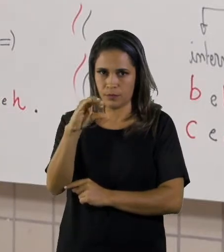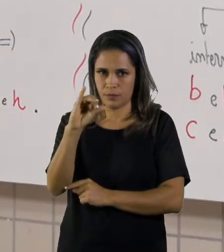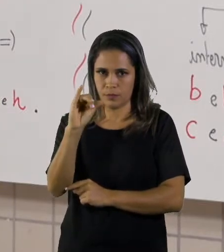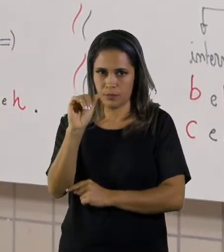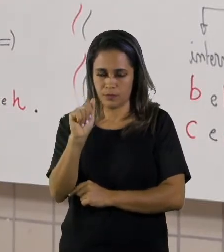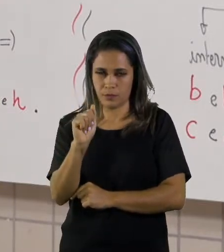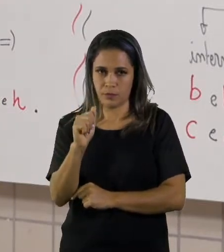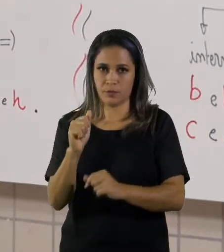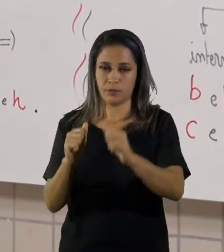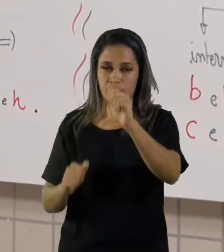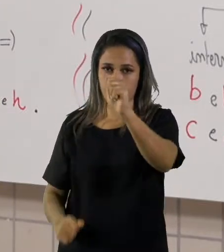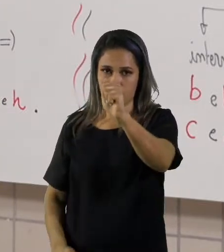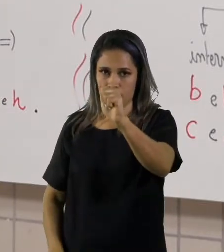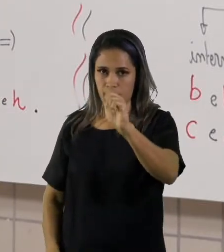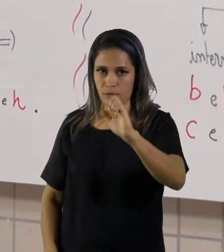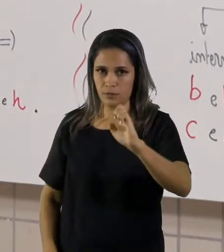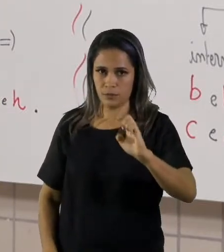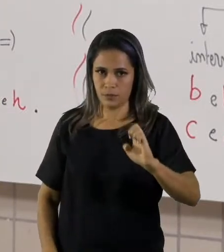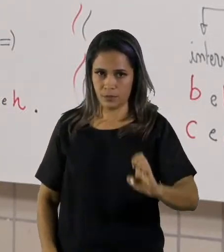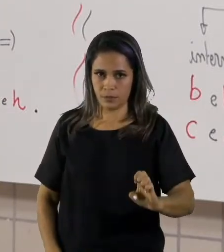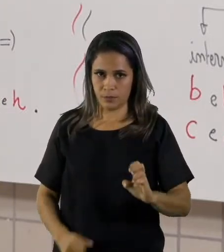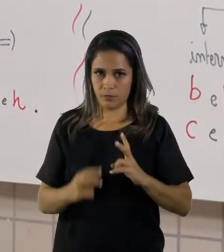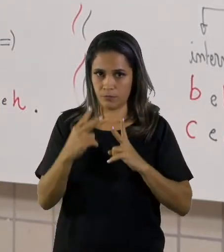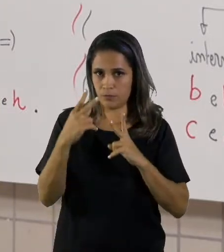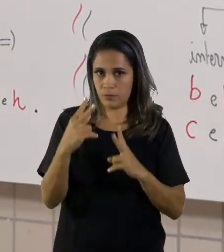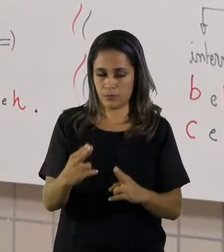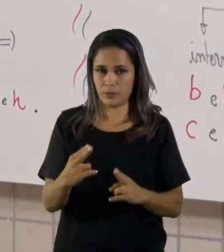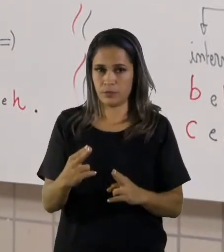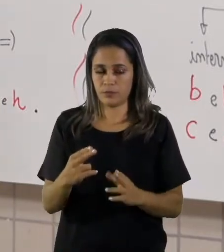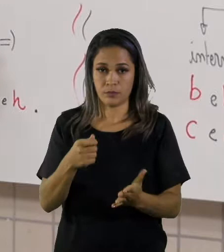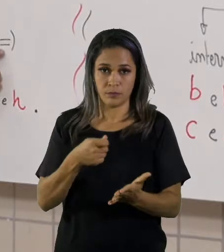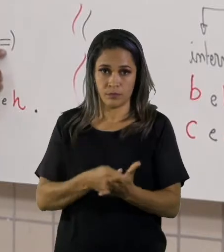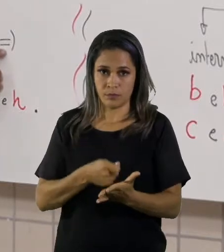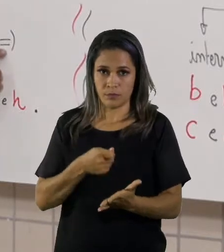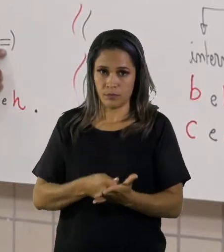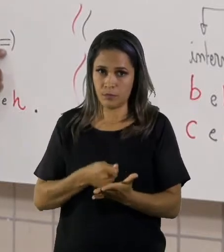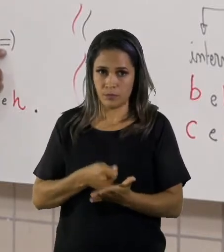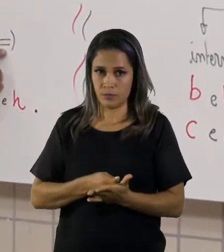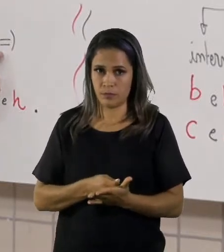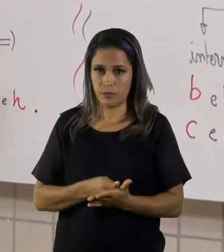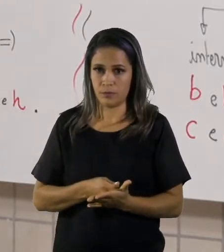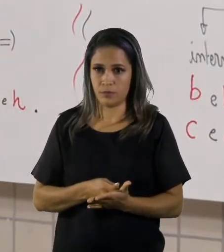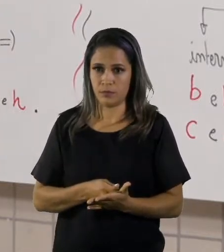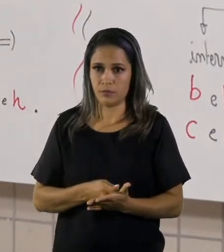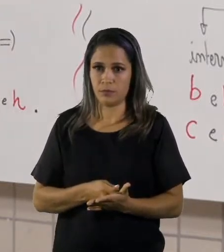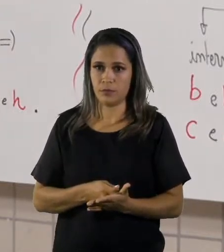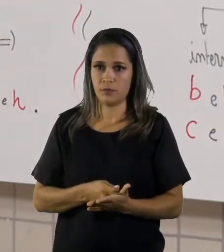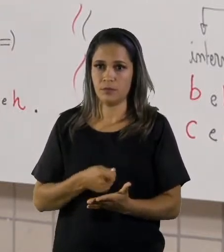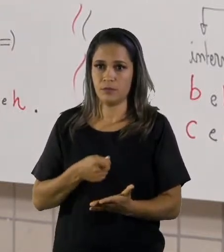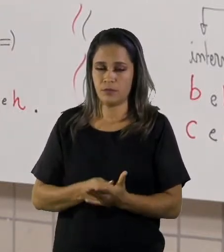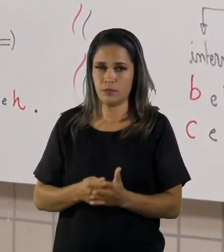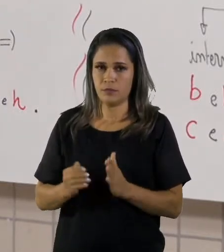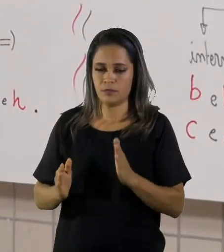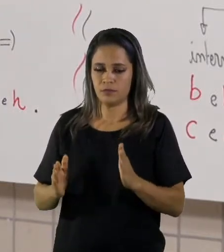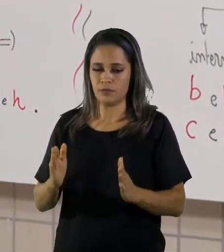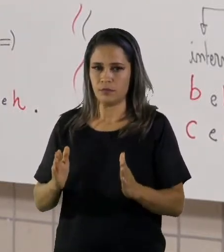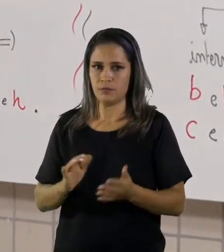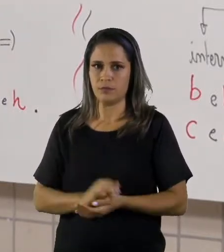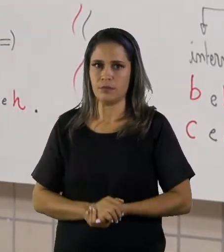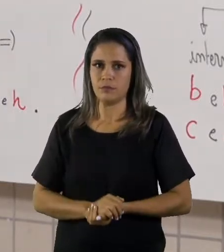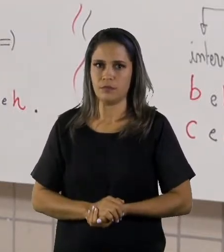posso garantir que eles sejam correspondentes. Posso garantir mais. Posso garantir que eles têm a mesma medida,